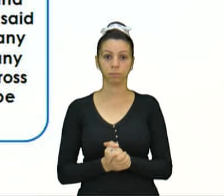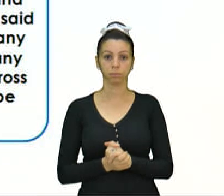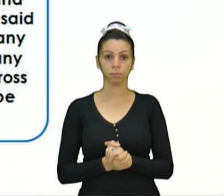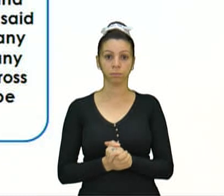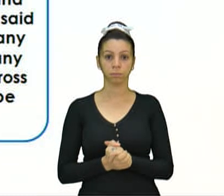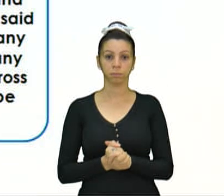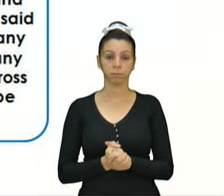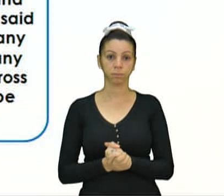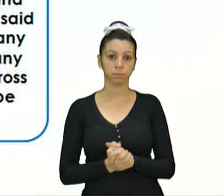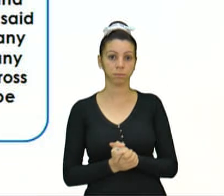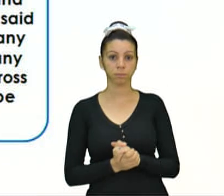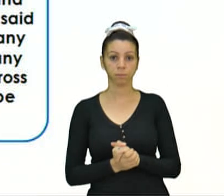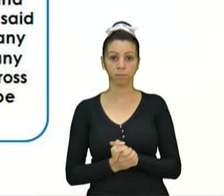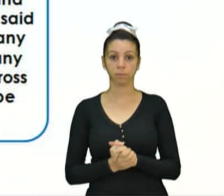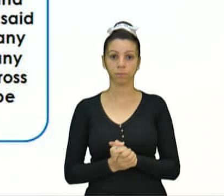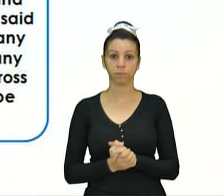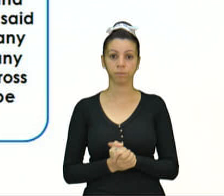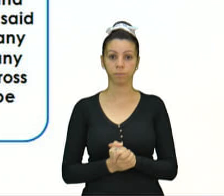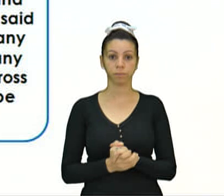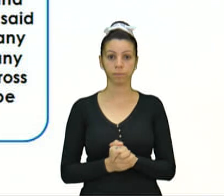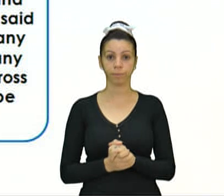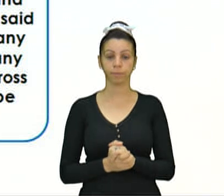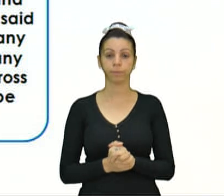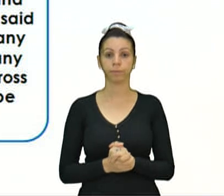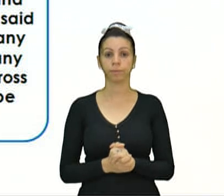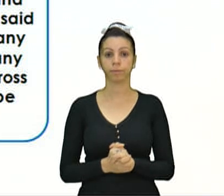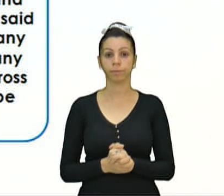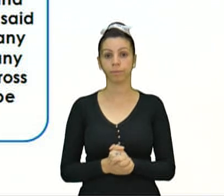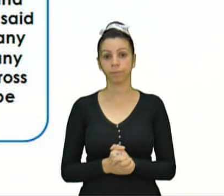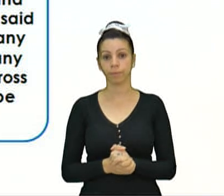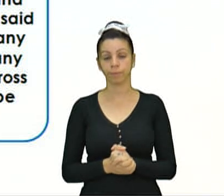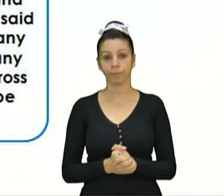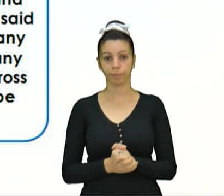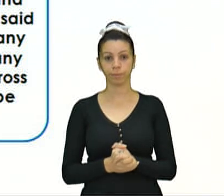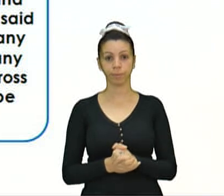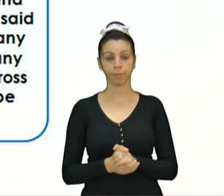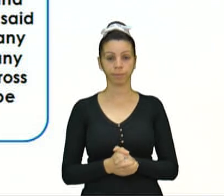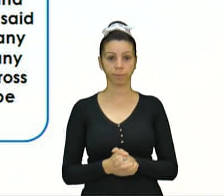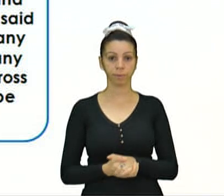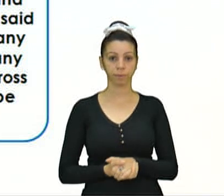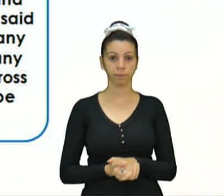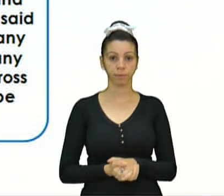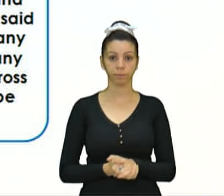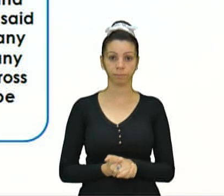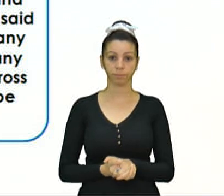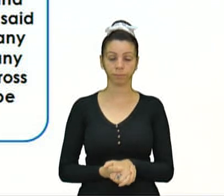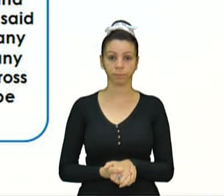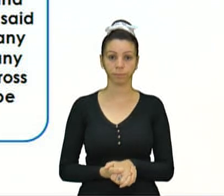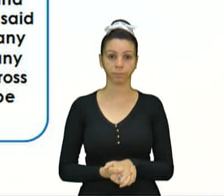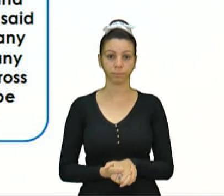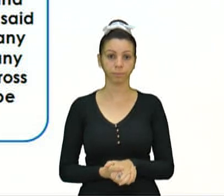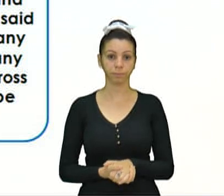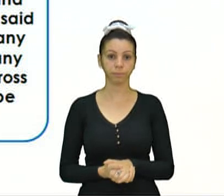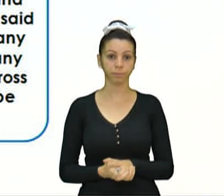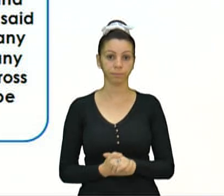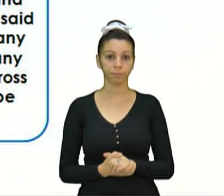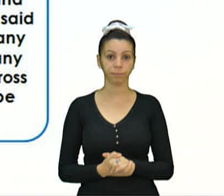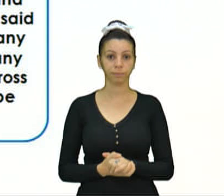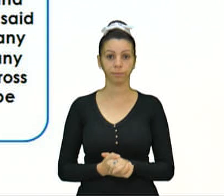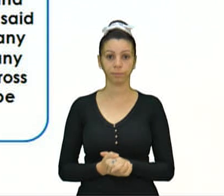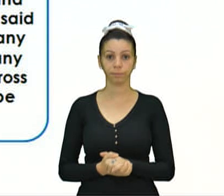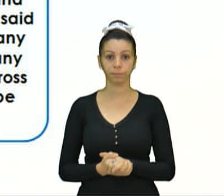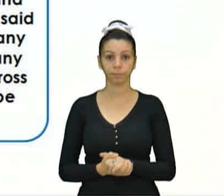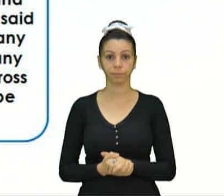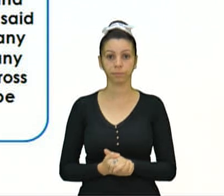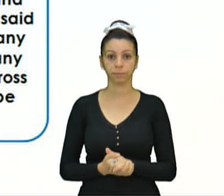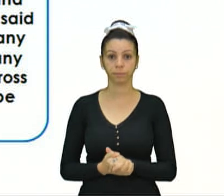of informational, content and database tools which connect users through the access and sharing of said data